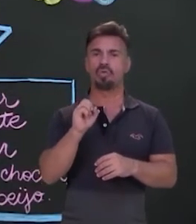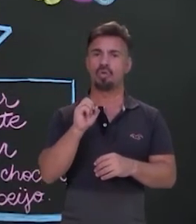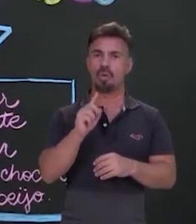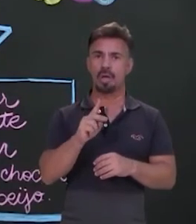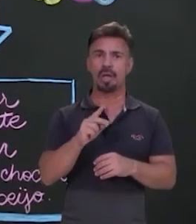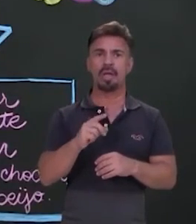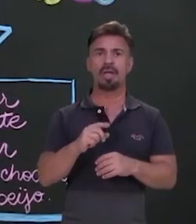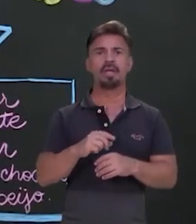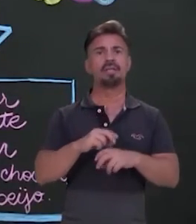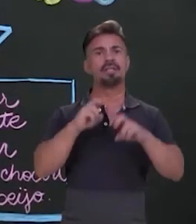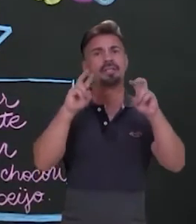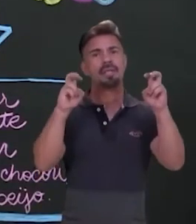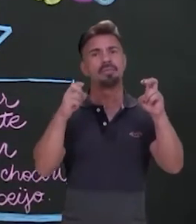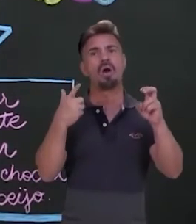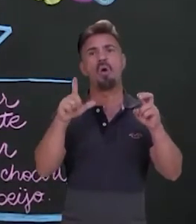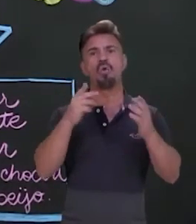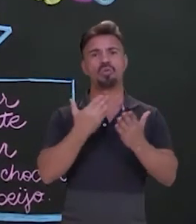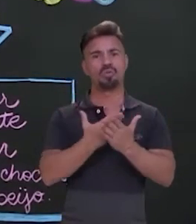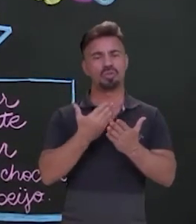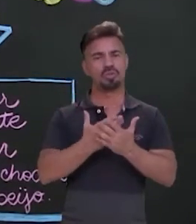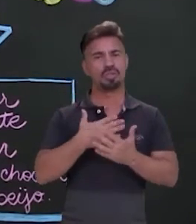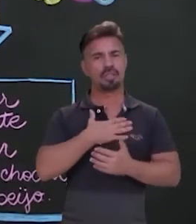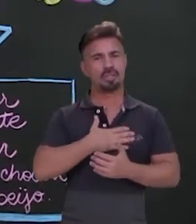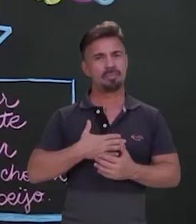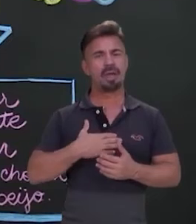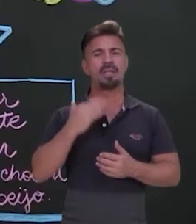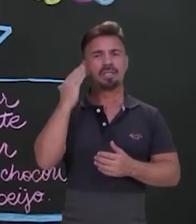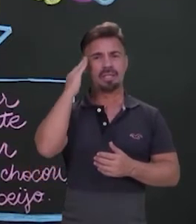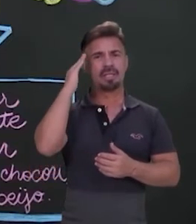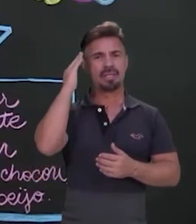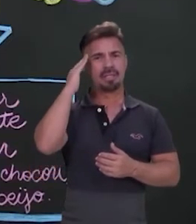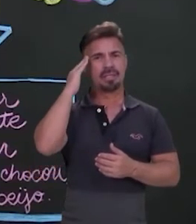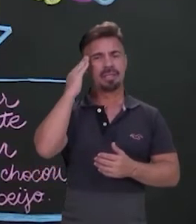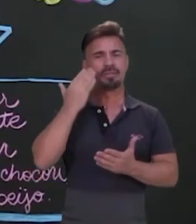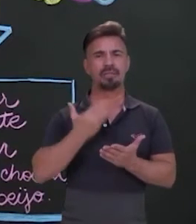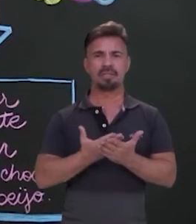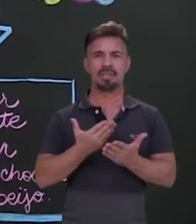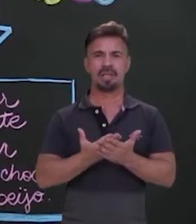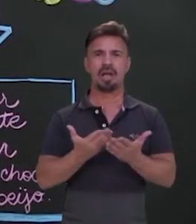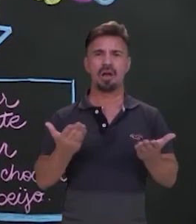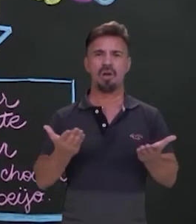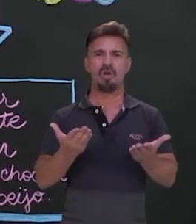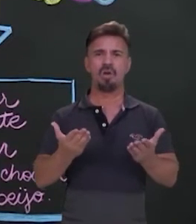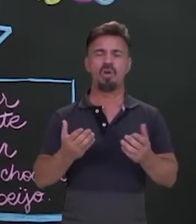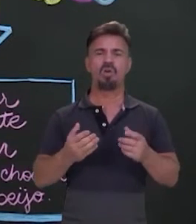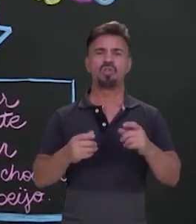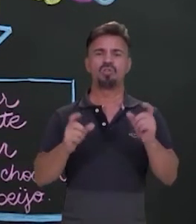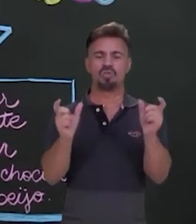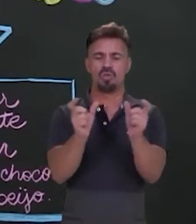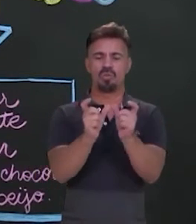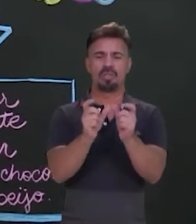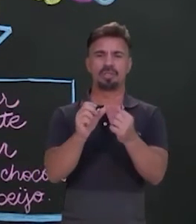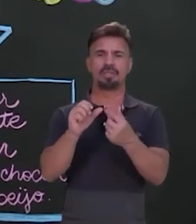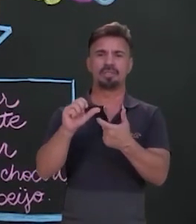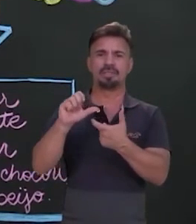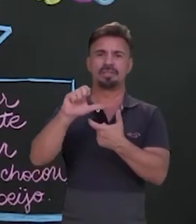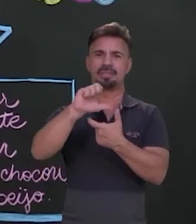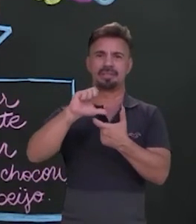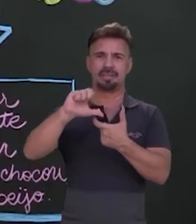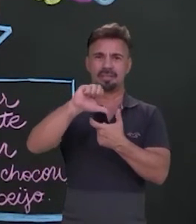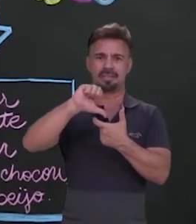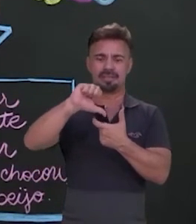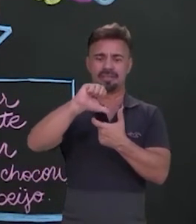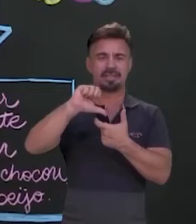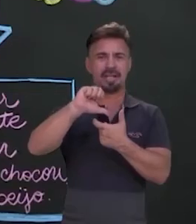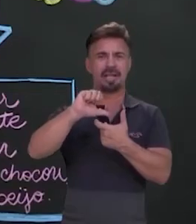ok? Que serão temas de outra aula. Espero que você tenha compreendido o assunto da aula de hoje, então, composição e derivação. Cuidado